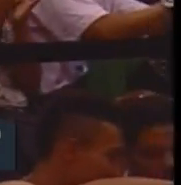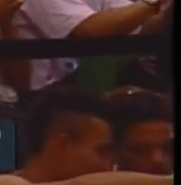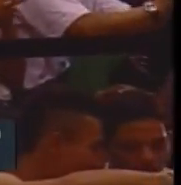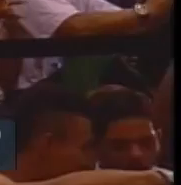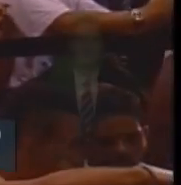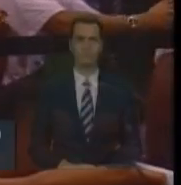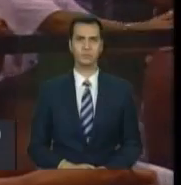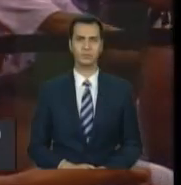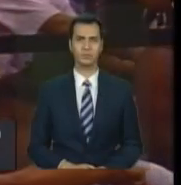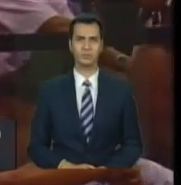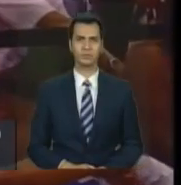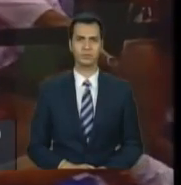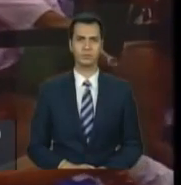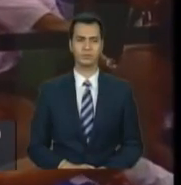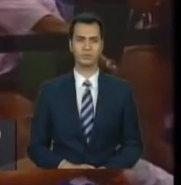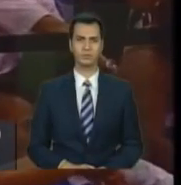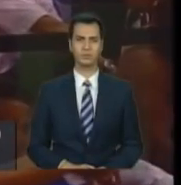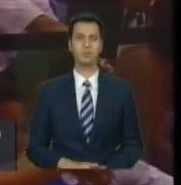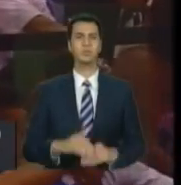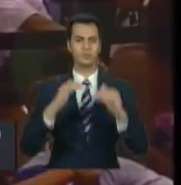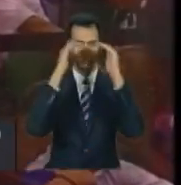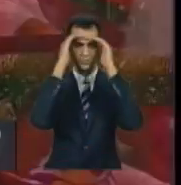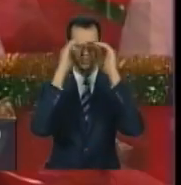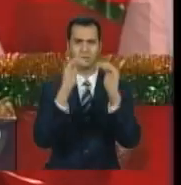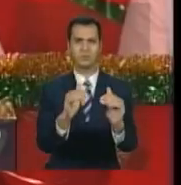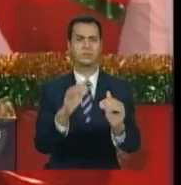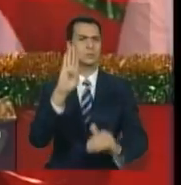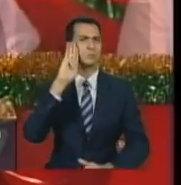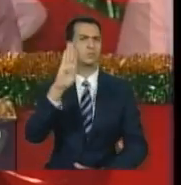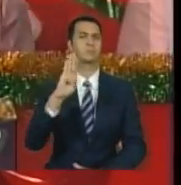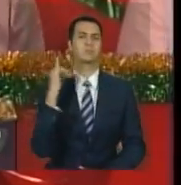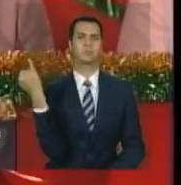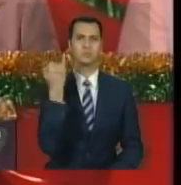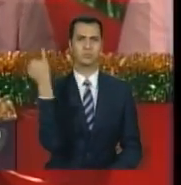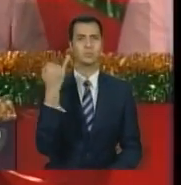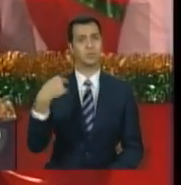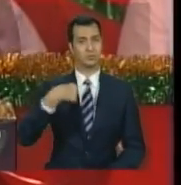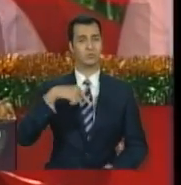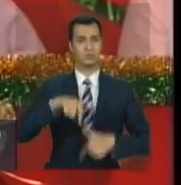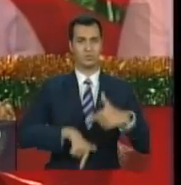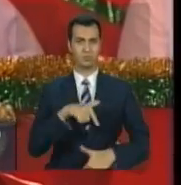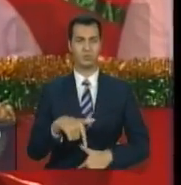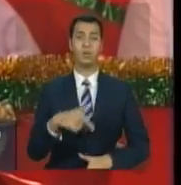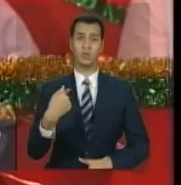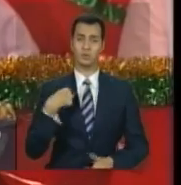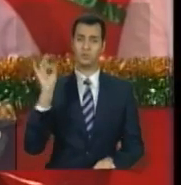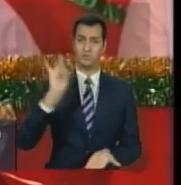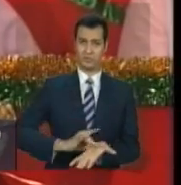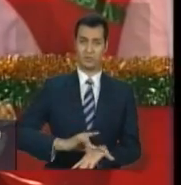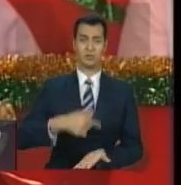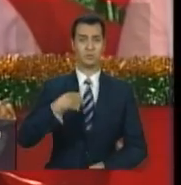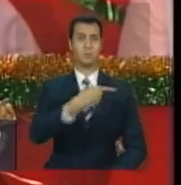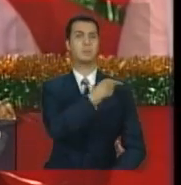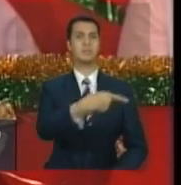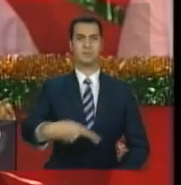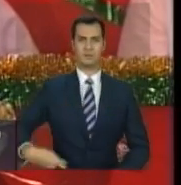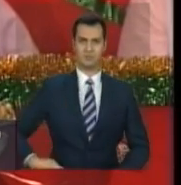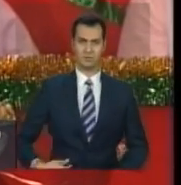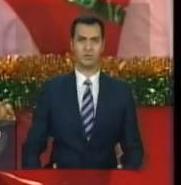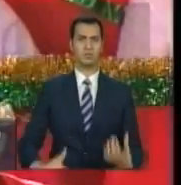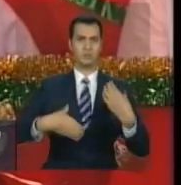Que é central no meu governo. Eu, de fato, fui eleita presidenta de todos os